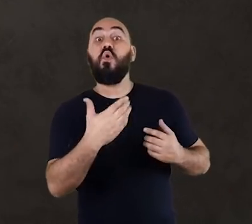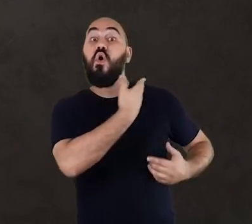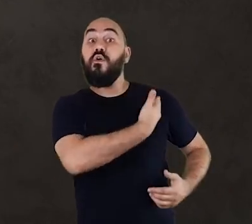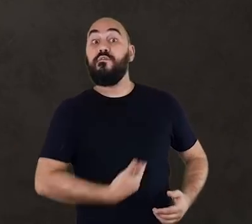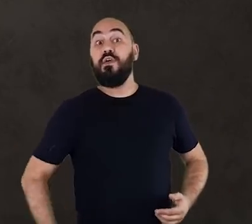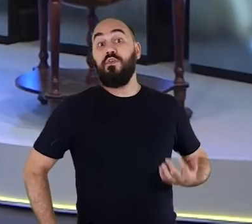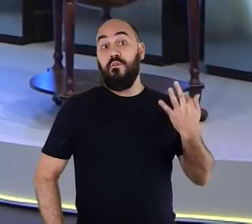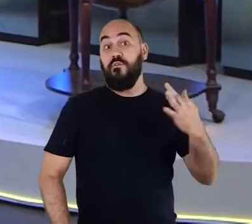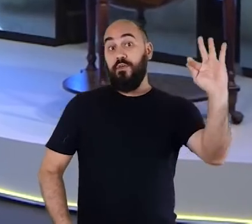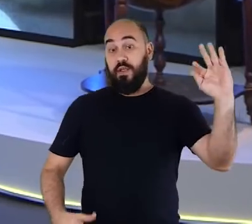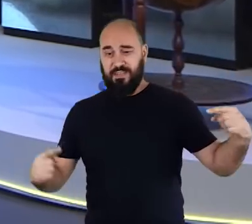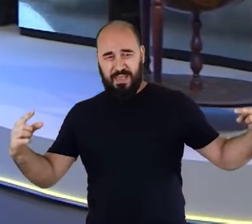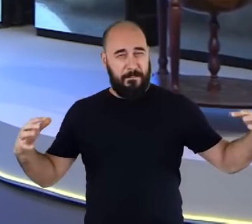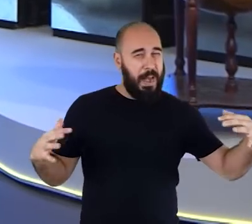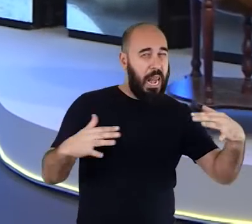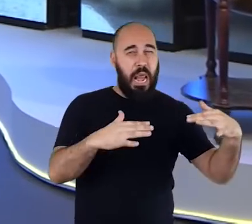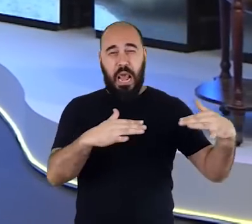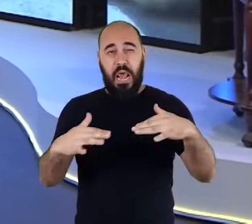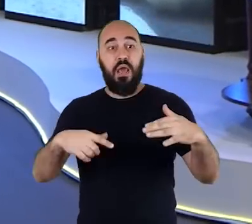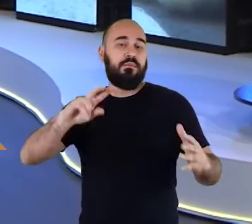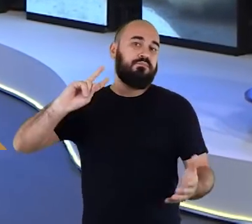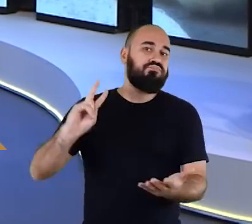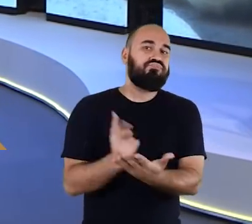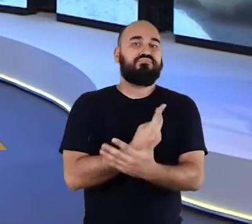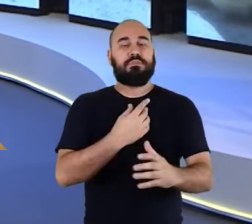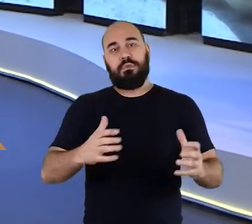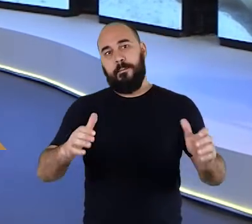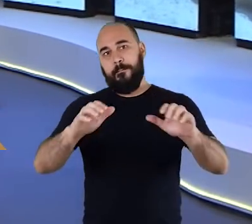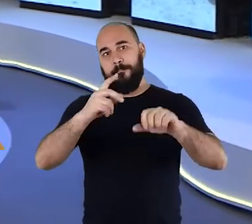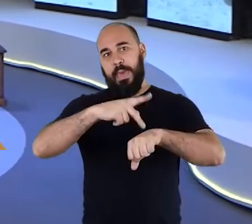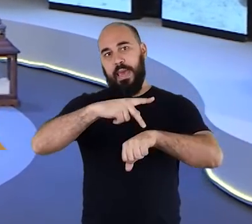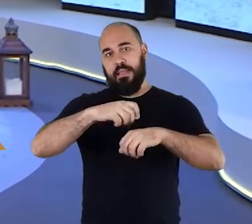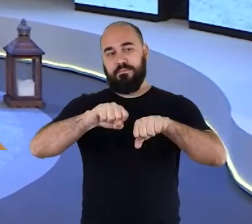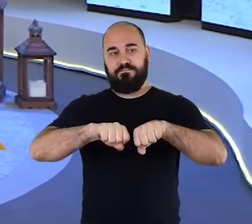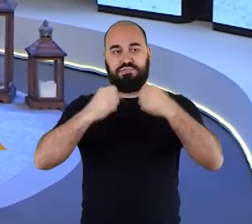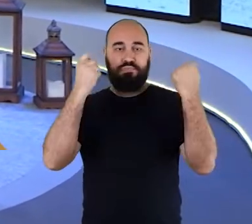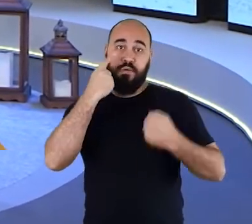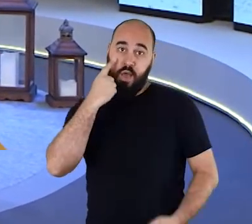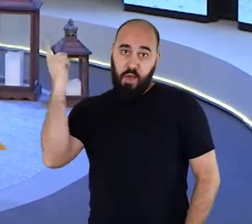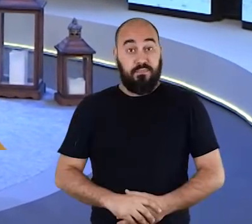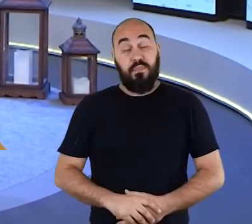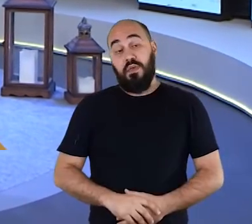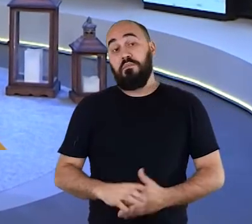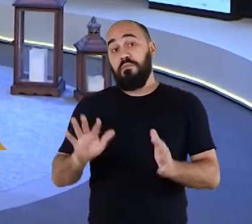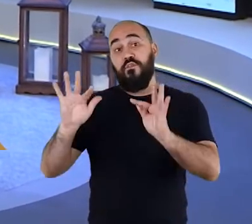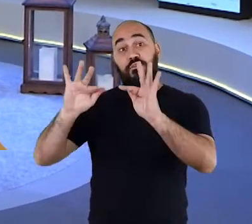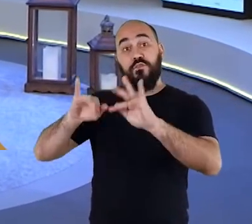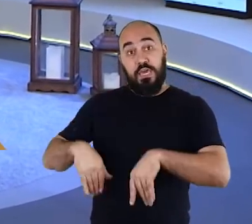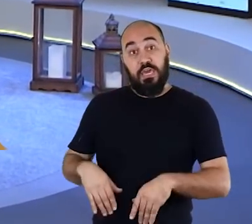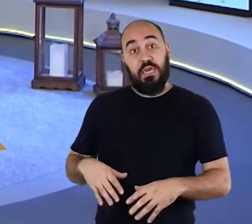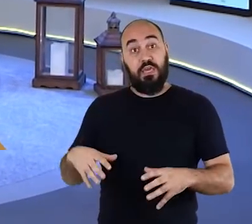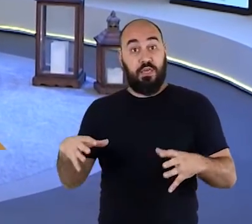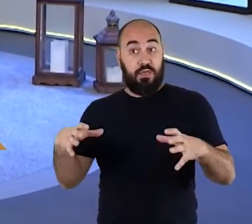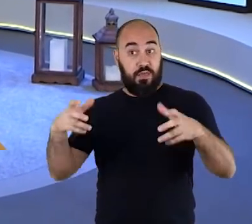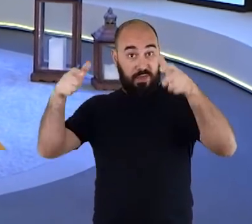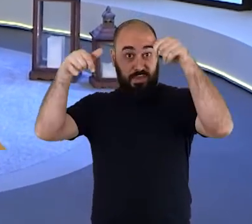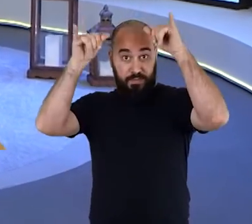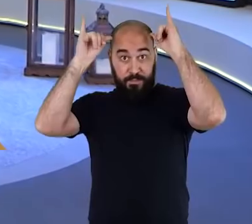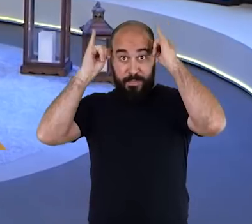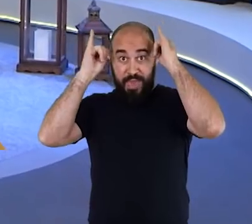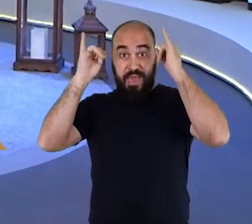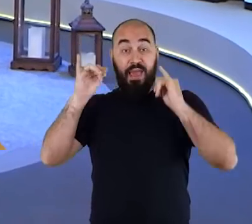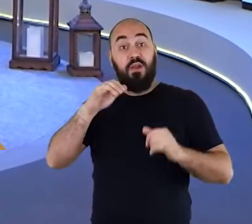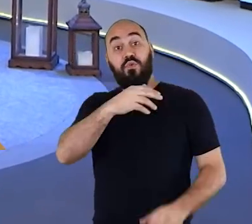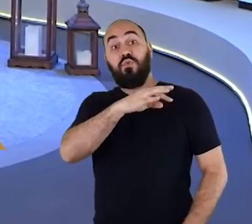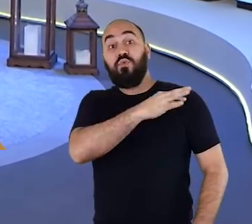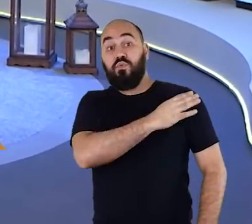material. Pois bem, com o fim do Império Turco-Otomano, um grande número de embaixadores, cônsules,